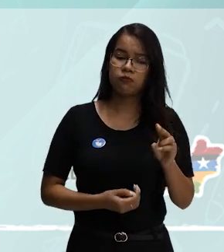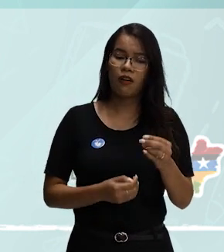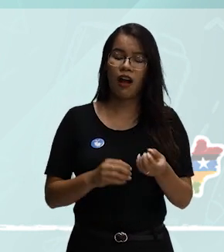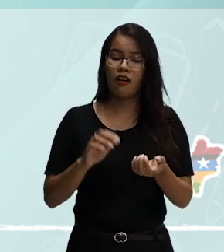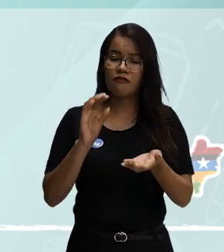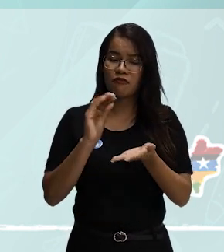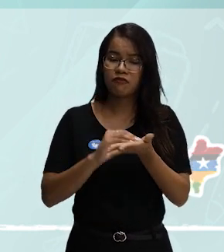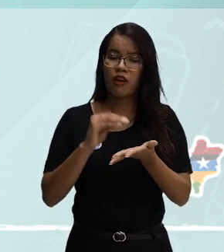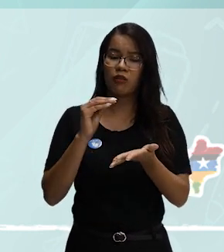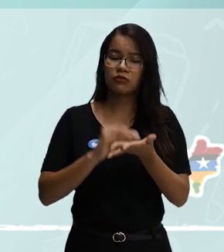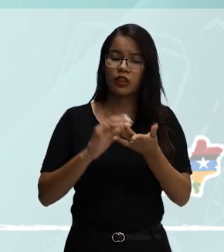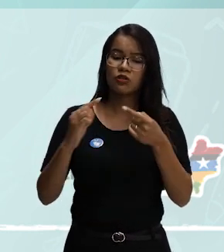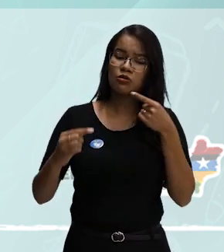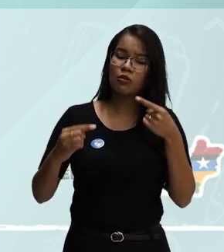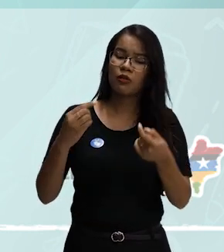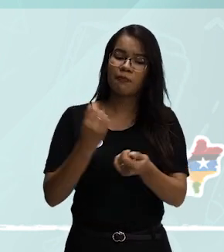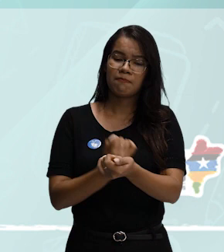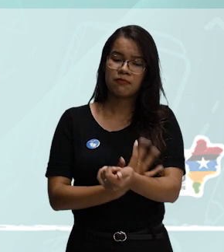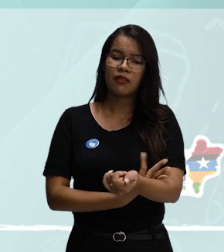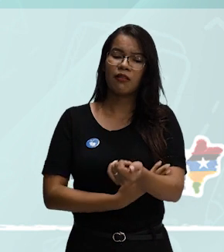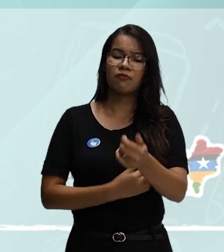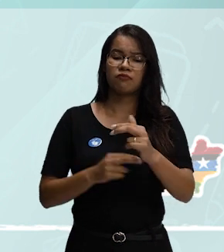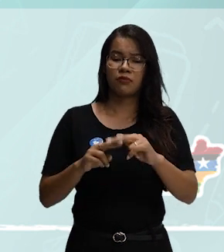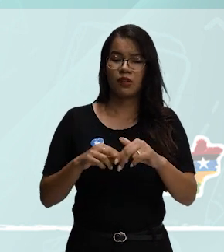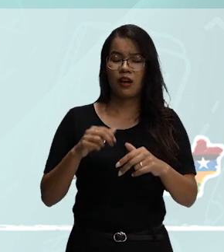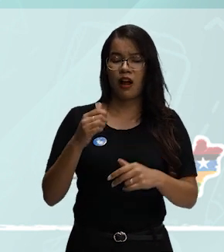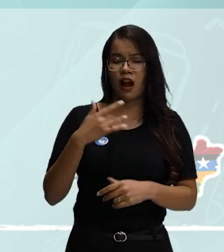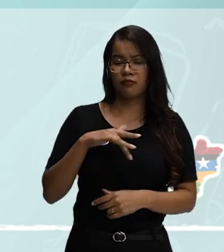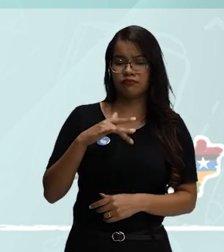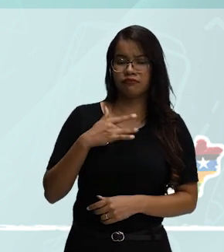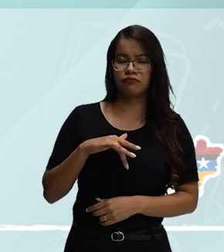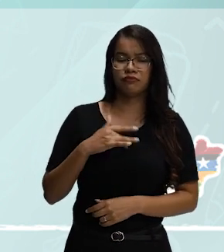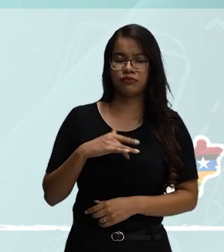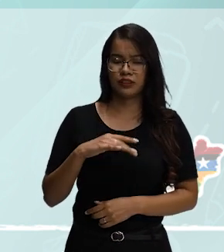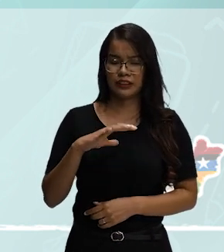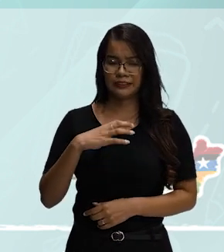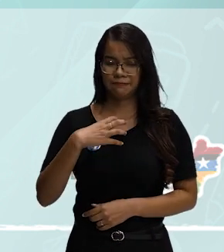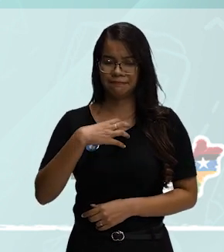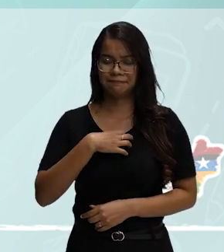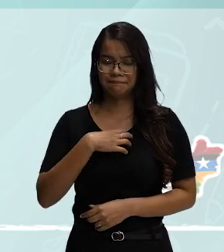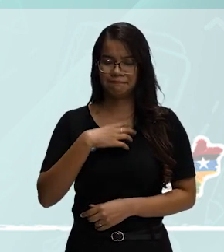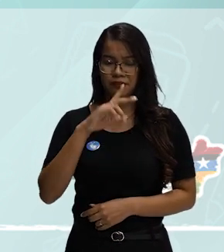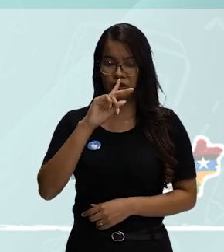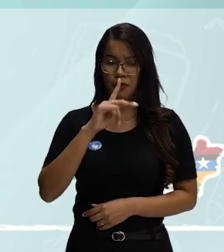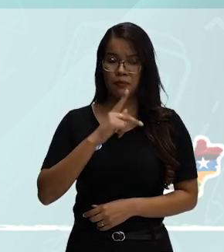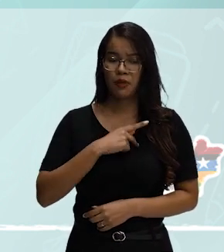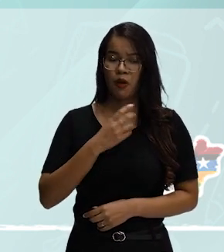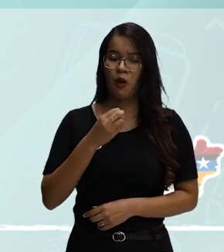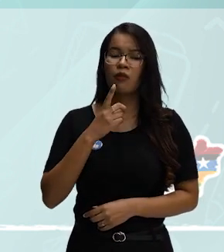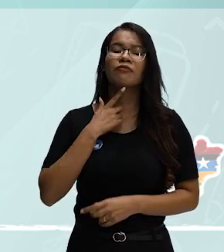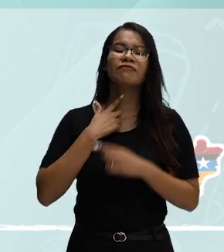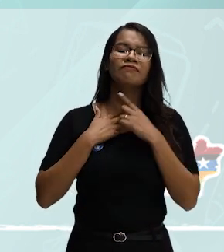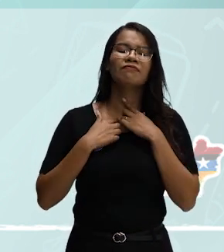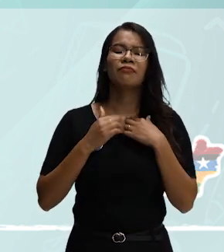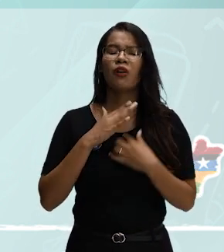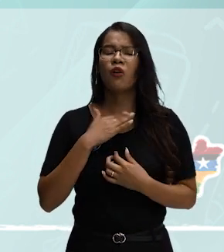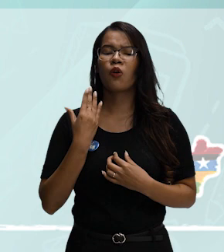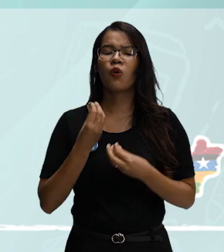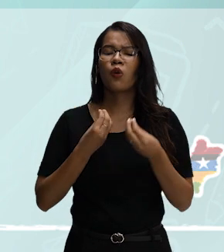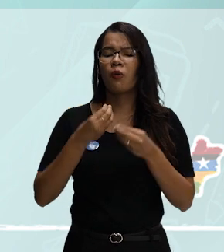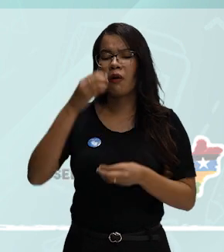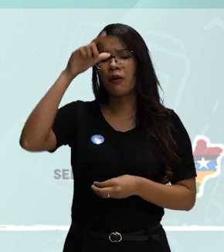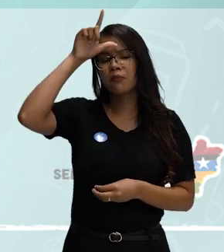de morrer como alívio para a desilusão amorosa. O gosto pela escuridão como solução